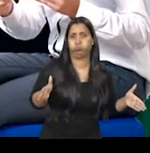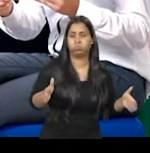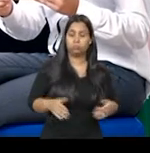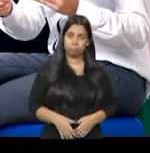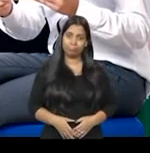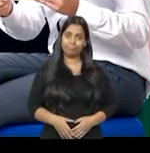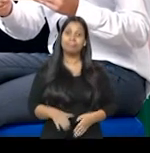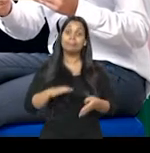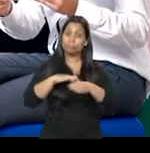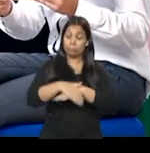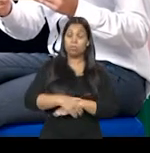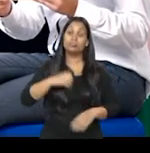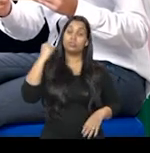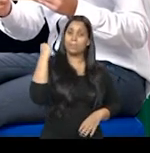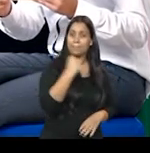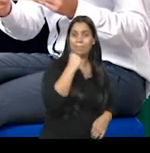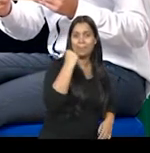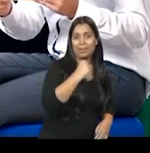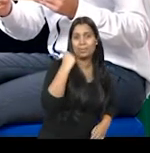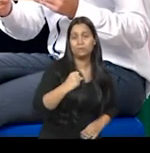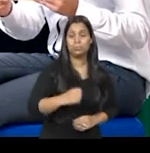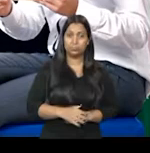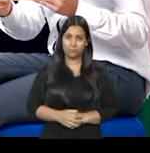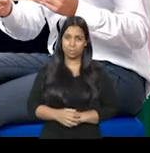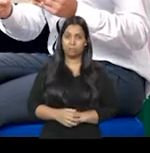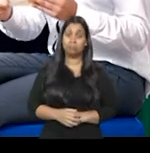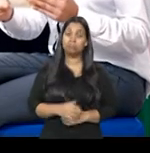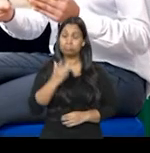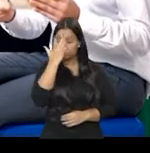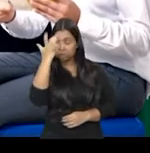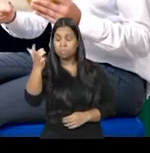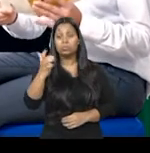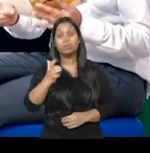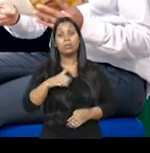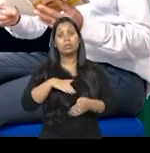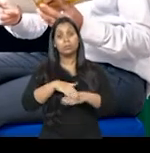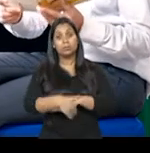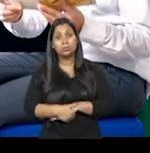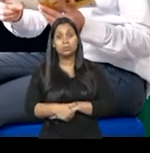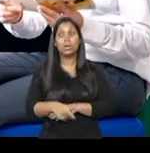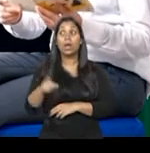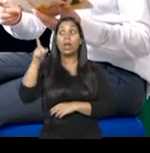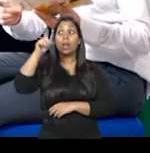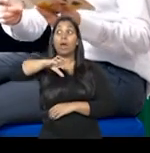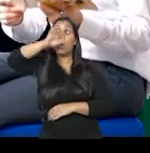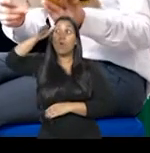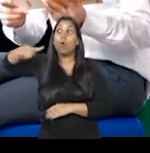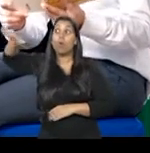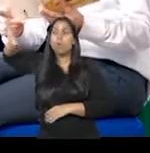noite eu matara. Em nosso nome amanhecia. No morro, um galo cantou.